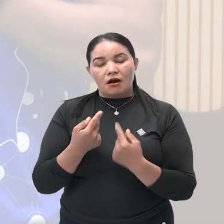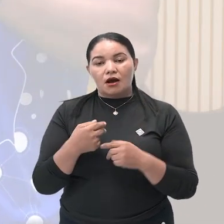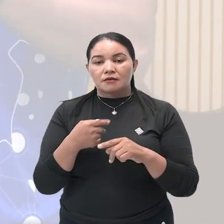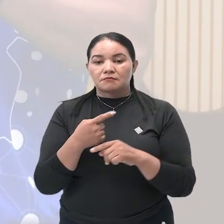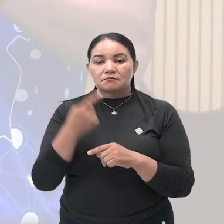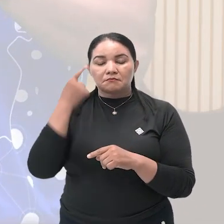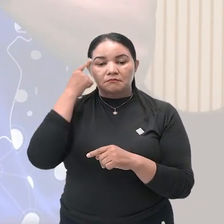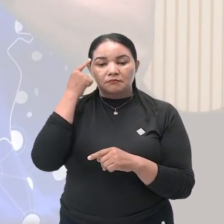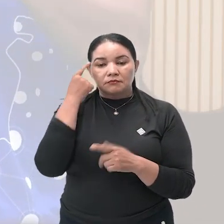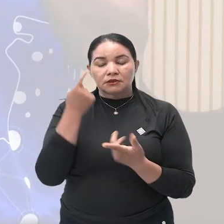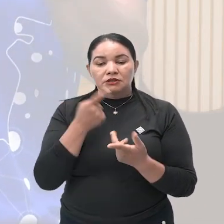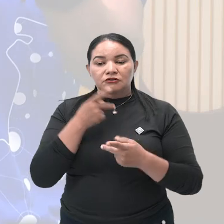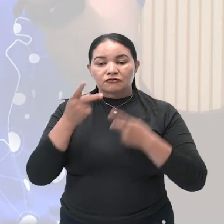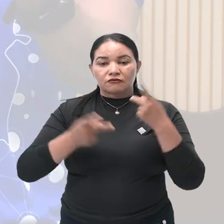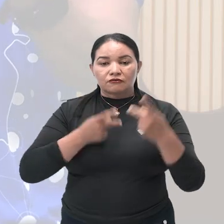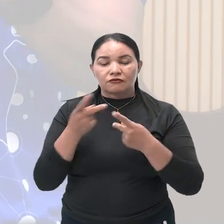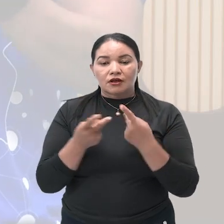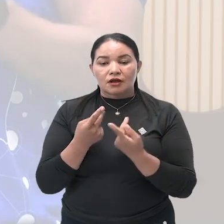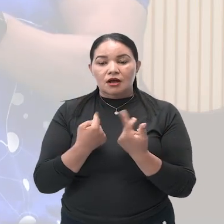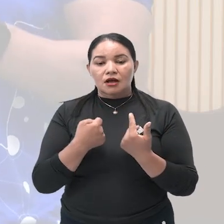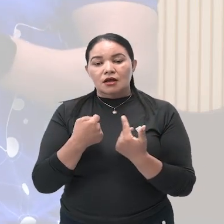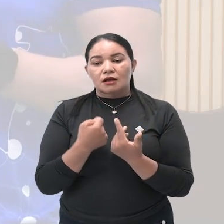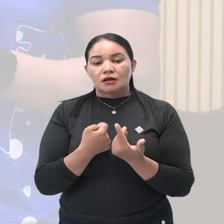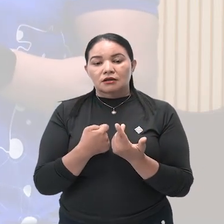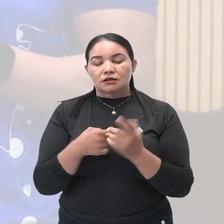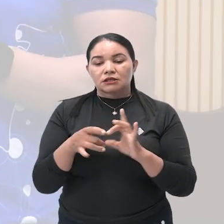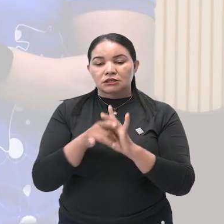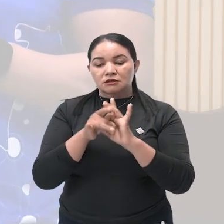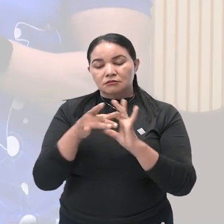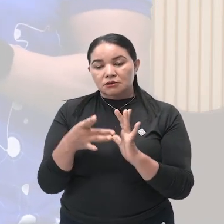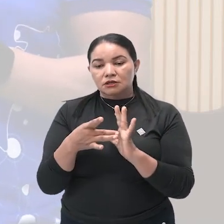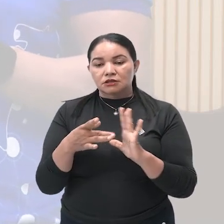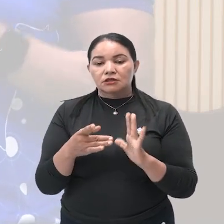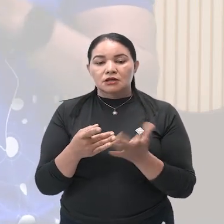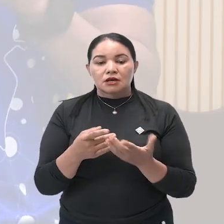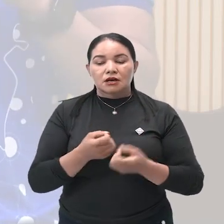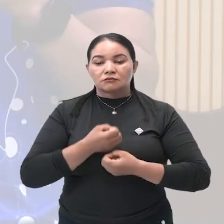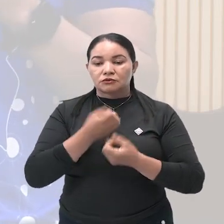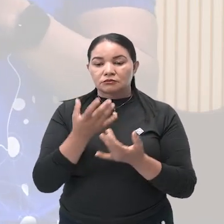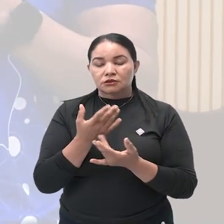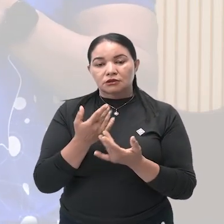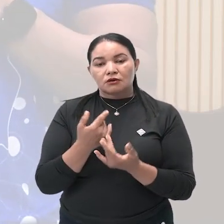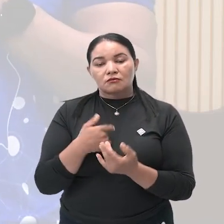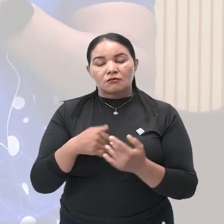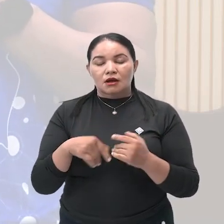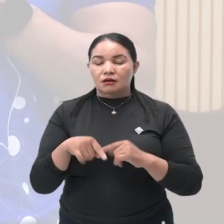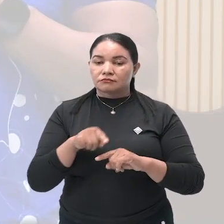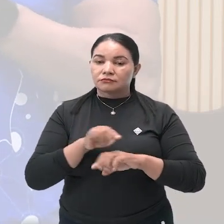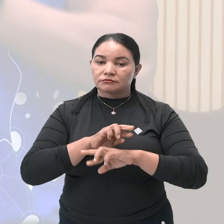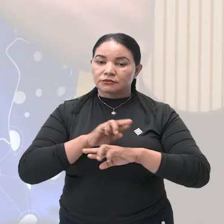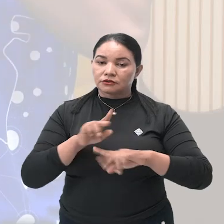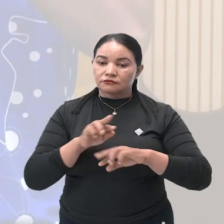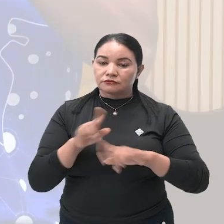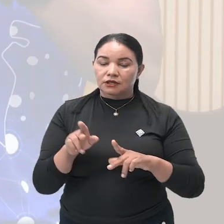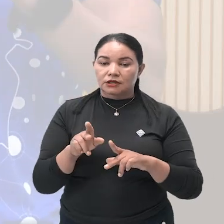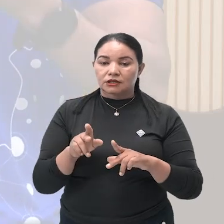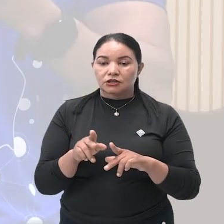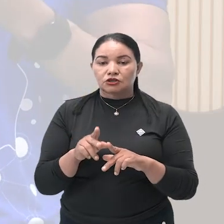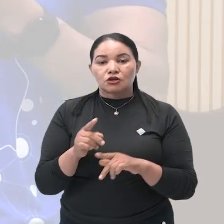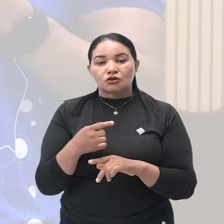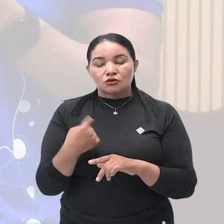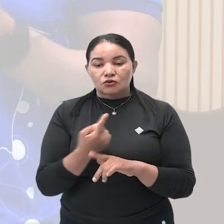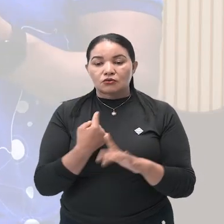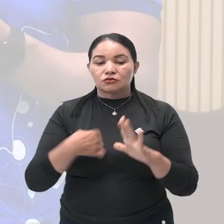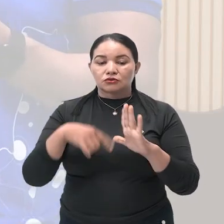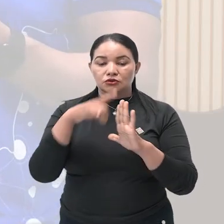que estão ali gozando da sua liberdade de expressão. E as coisas não funcionam muito assim. Nós não temos